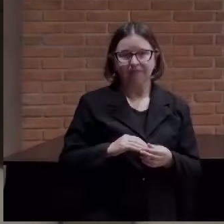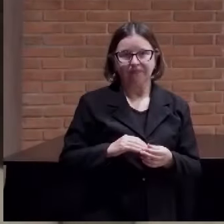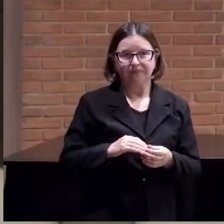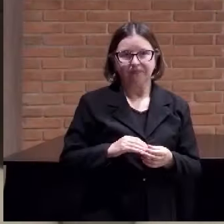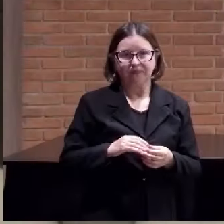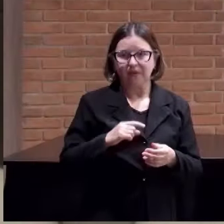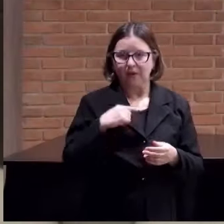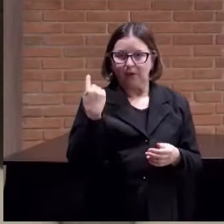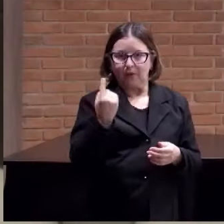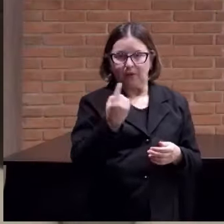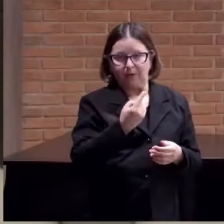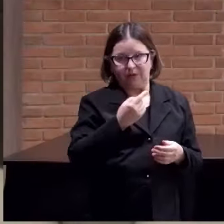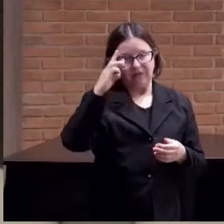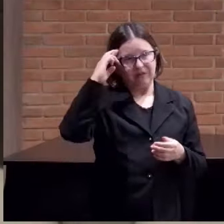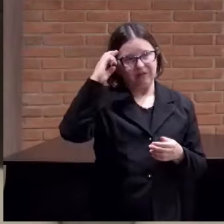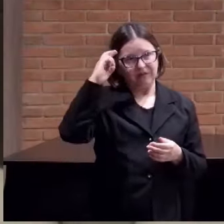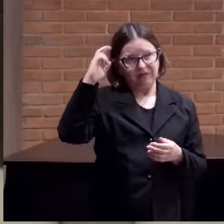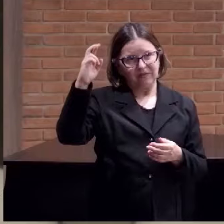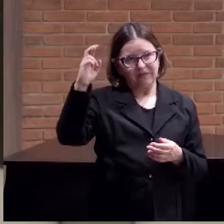Nosso Senhor